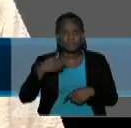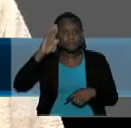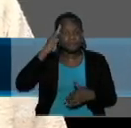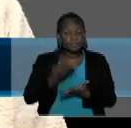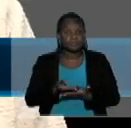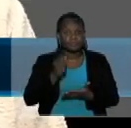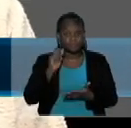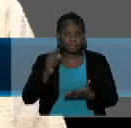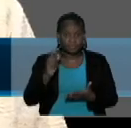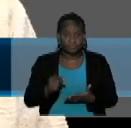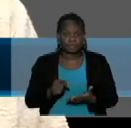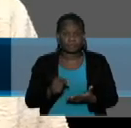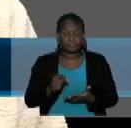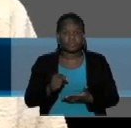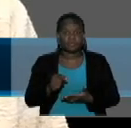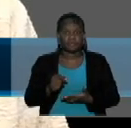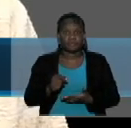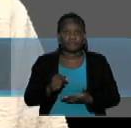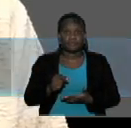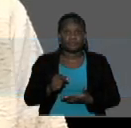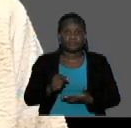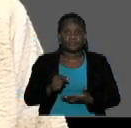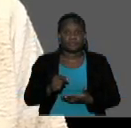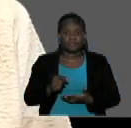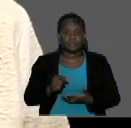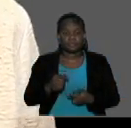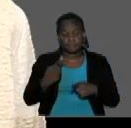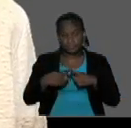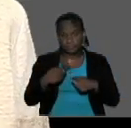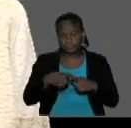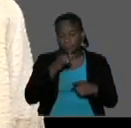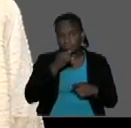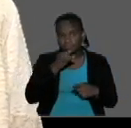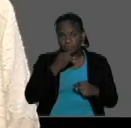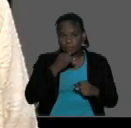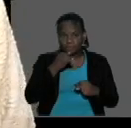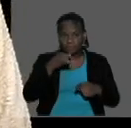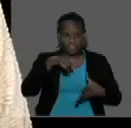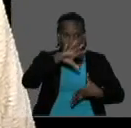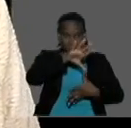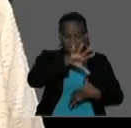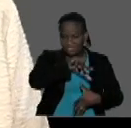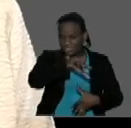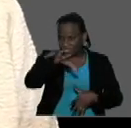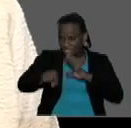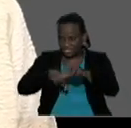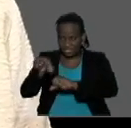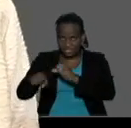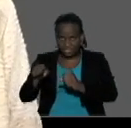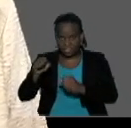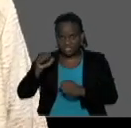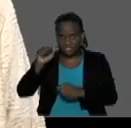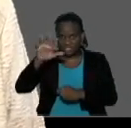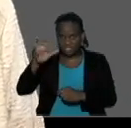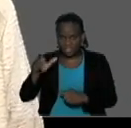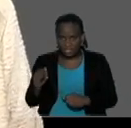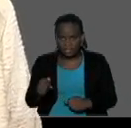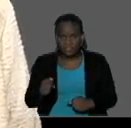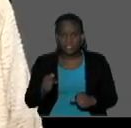eu acredito que a grande... Porque, por exemplo, o colonialismo, ele criou